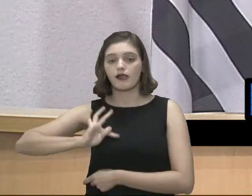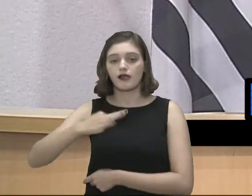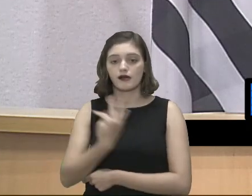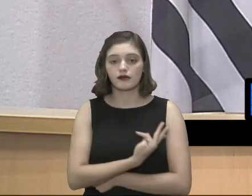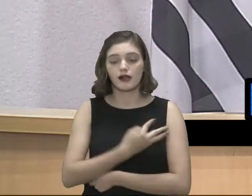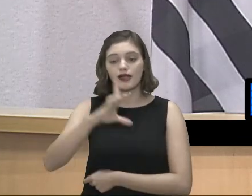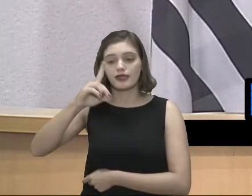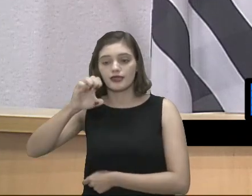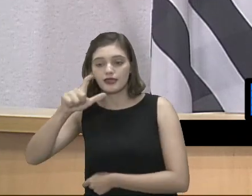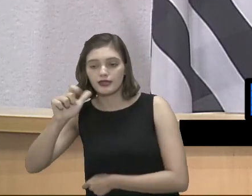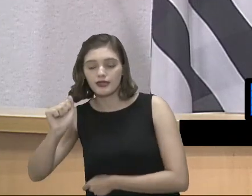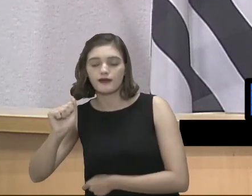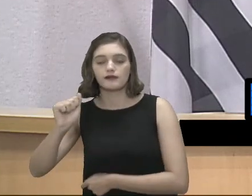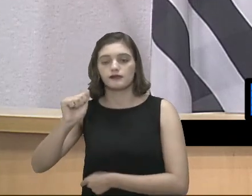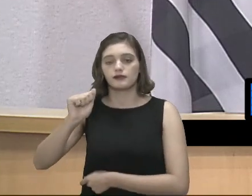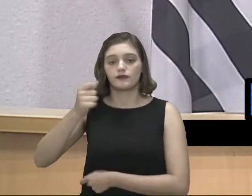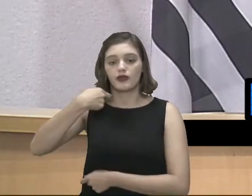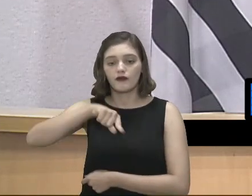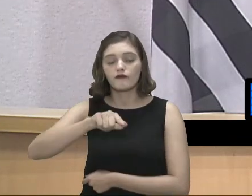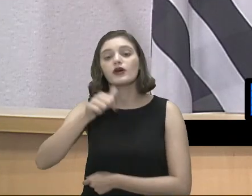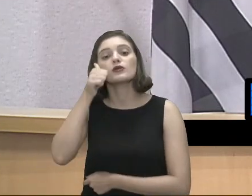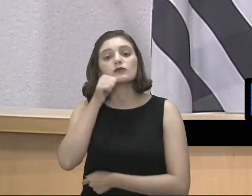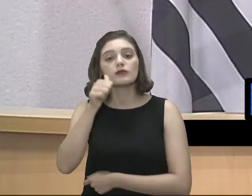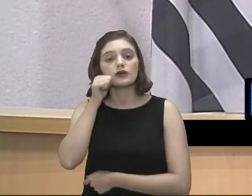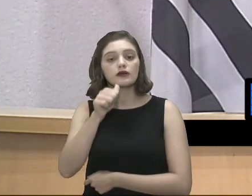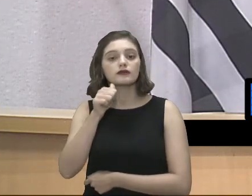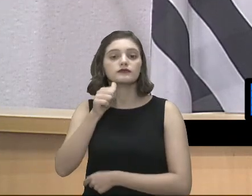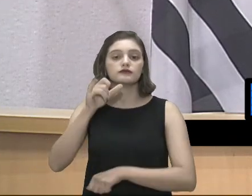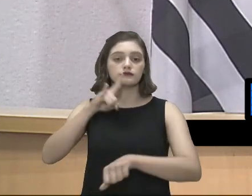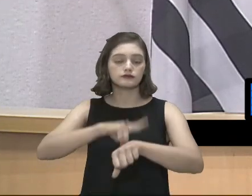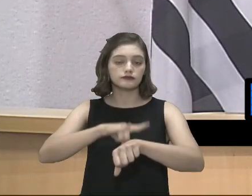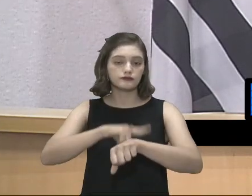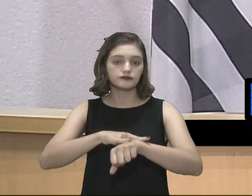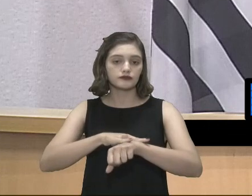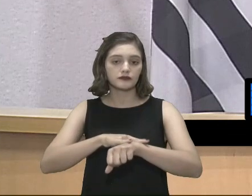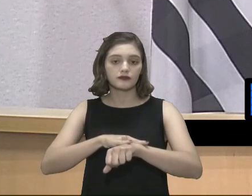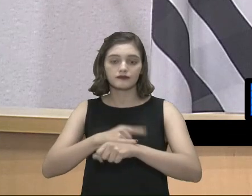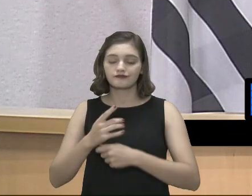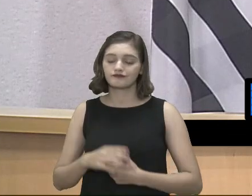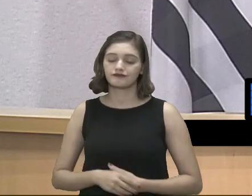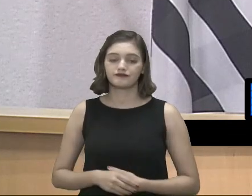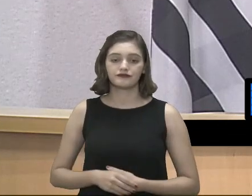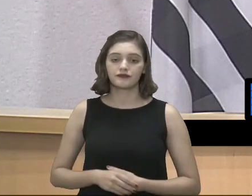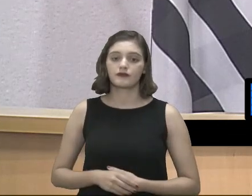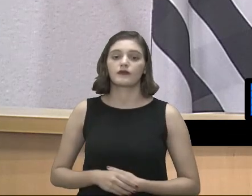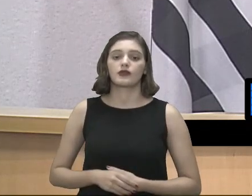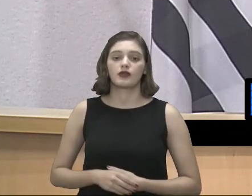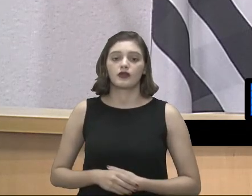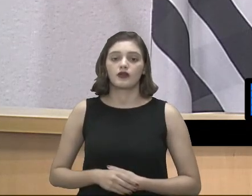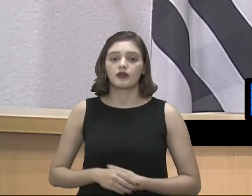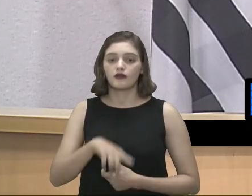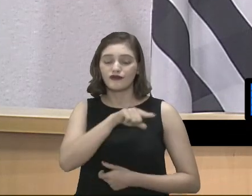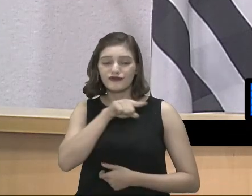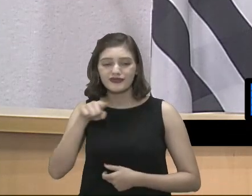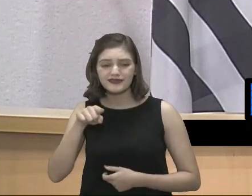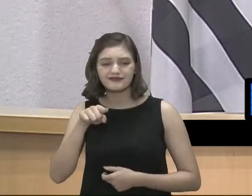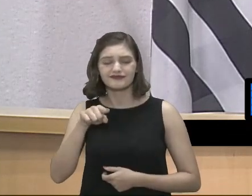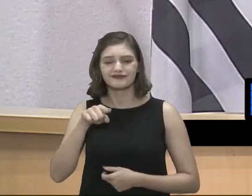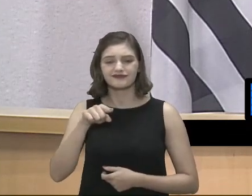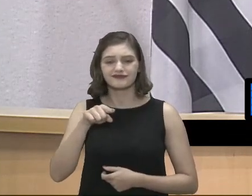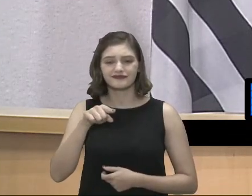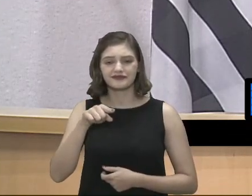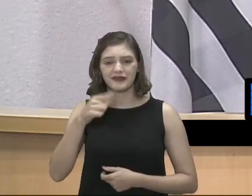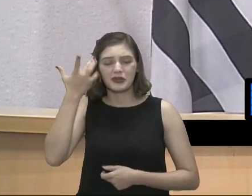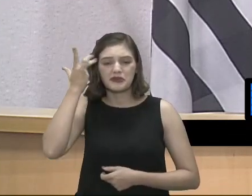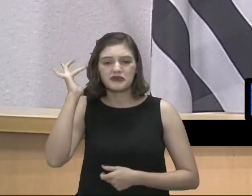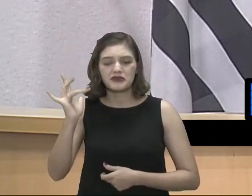dela. Vai no banheiro feminino, entendeu? Não custa nada, não custa nada. Eu acho que você se